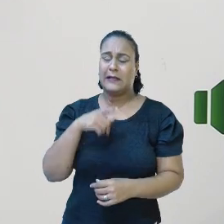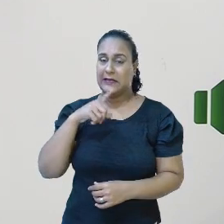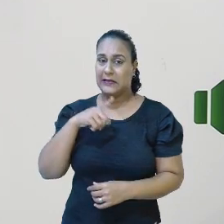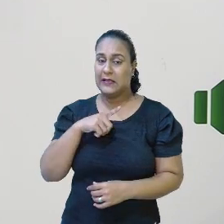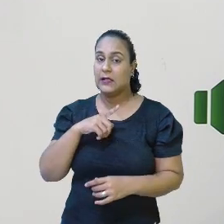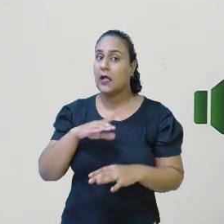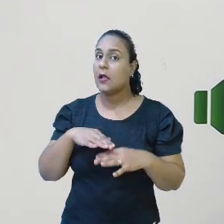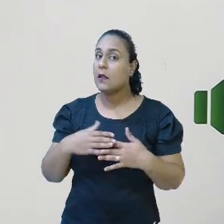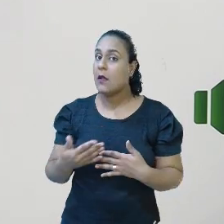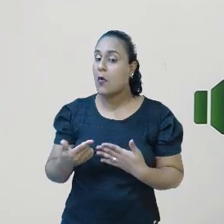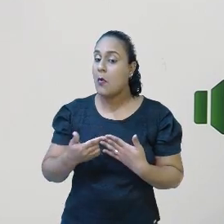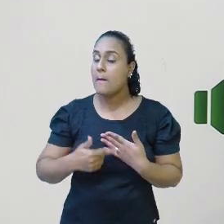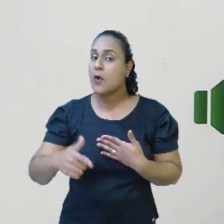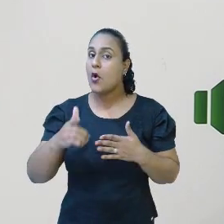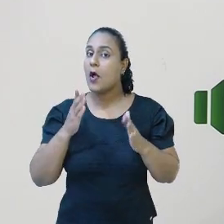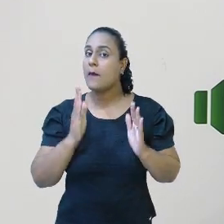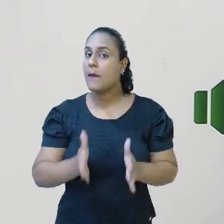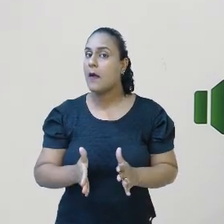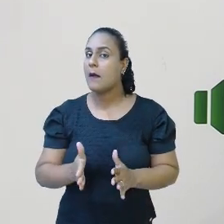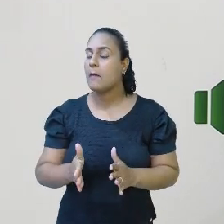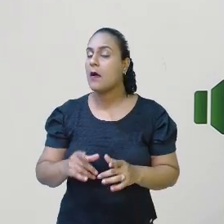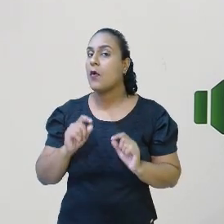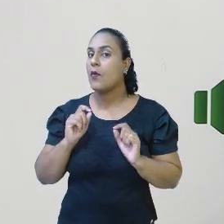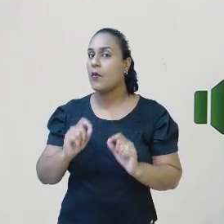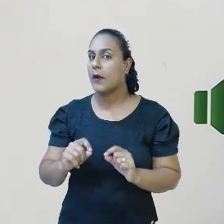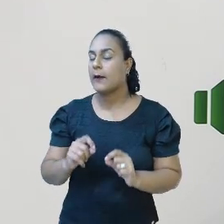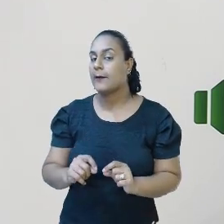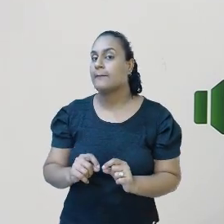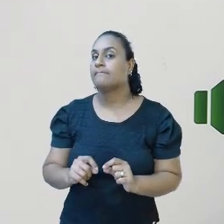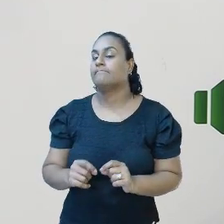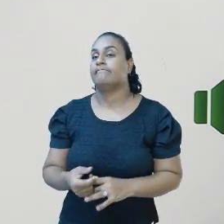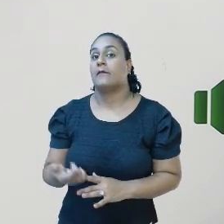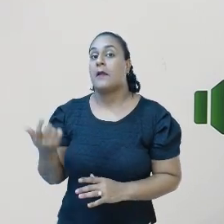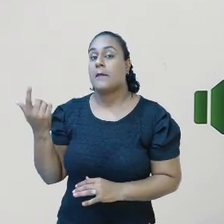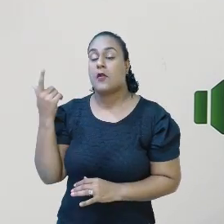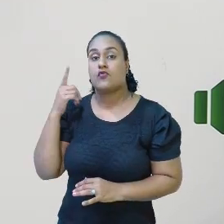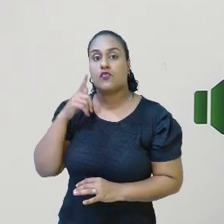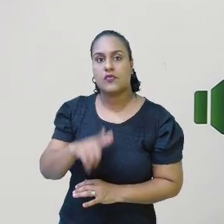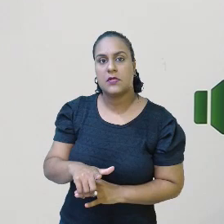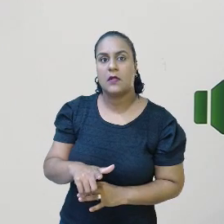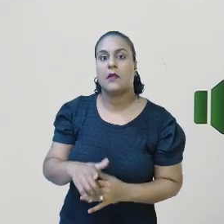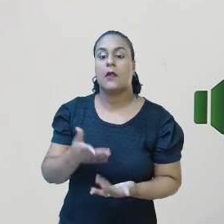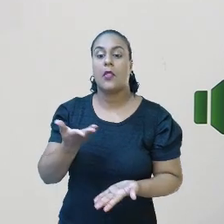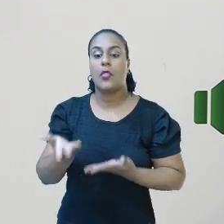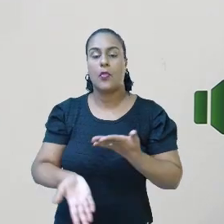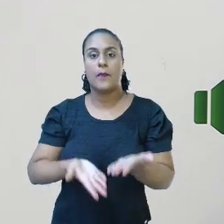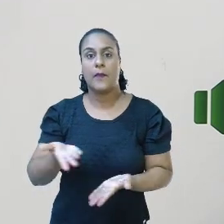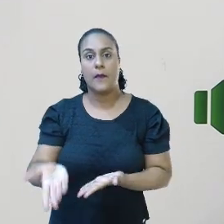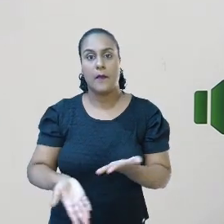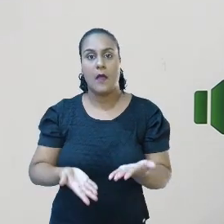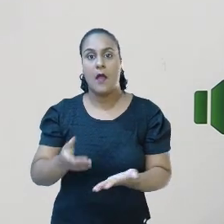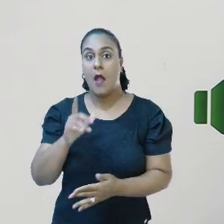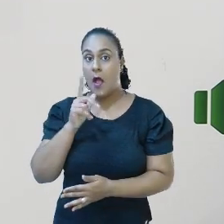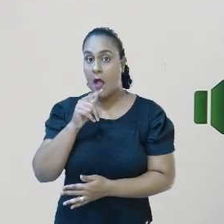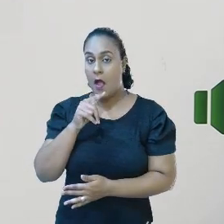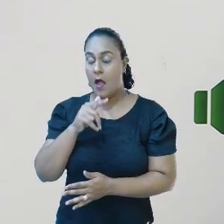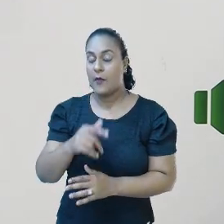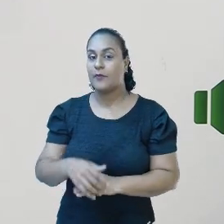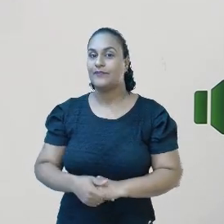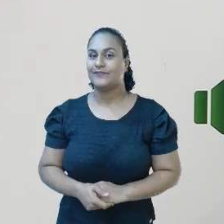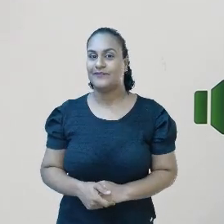a próxima etapa? Para a gente conseguir dar o primeiro passo aí no tratamento dessa água.